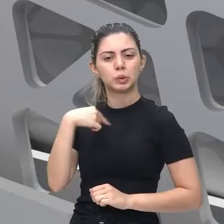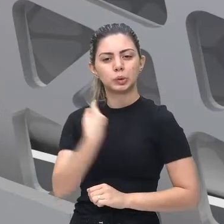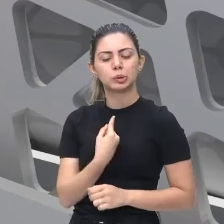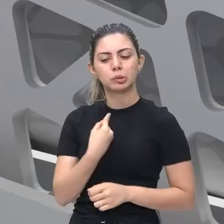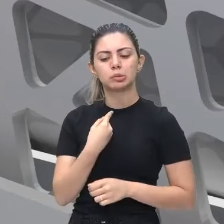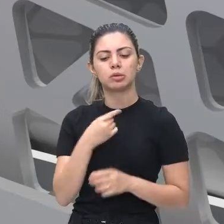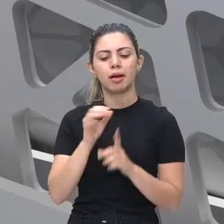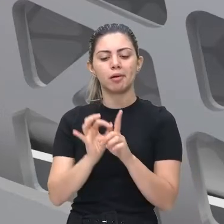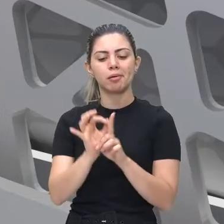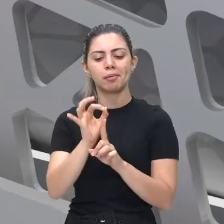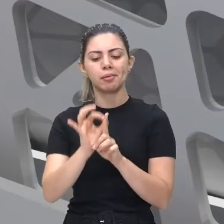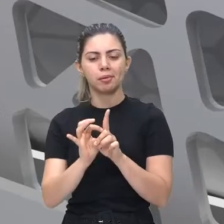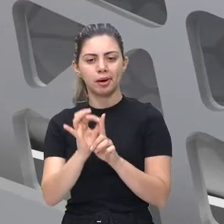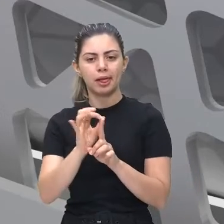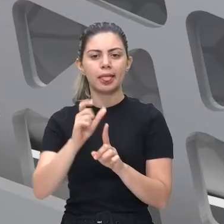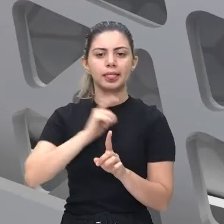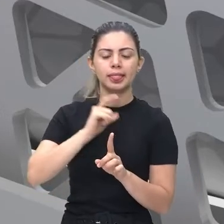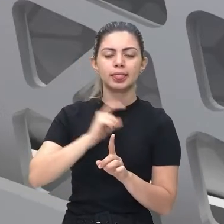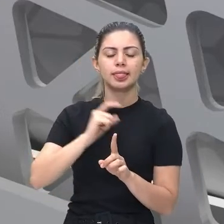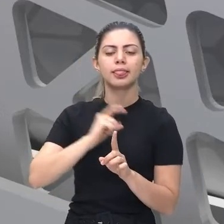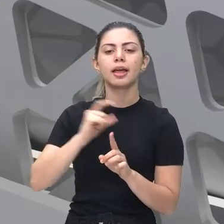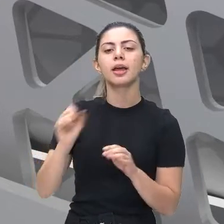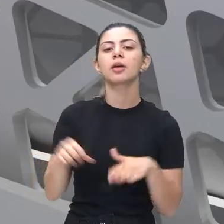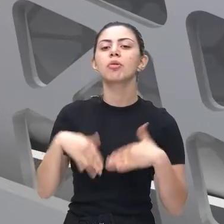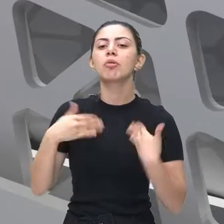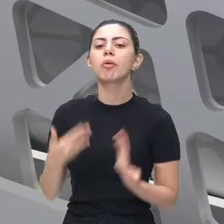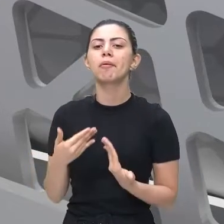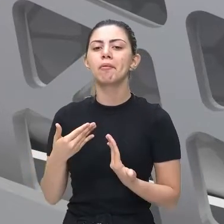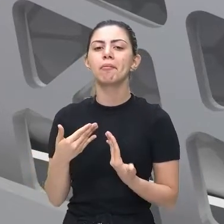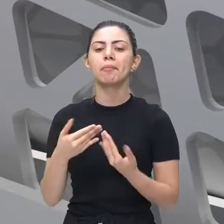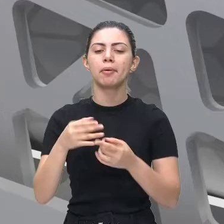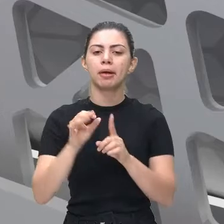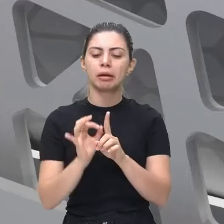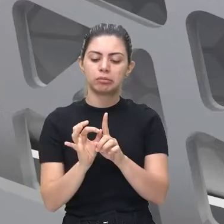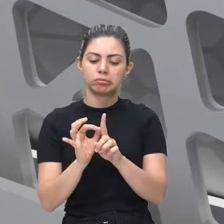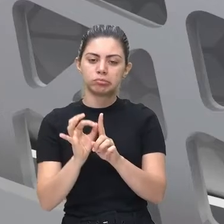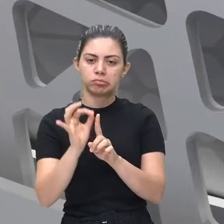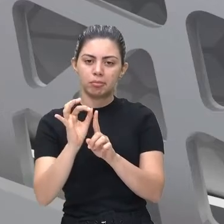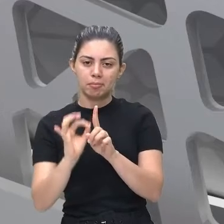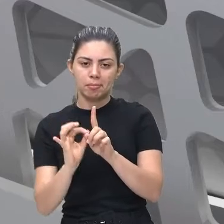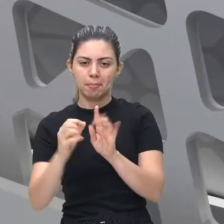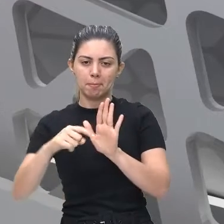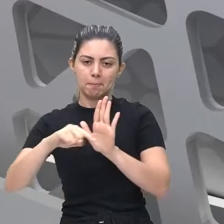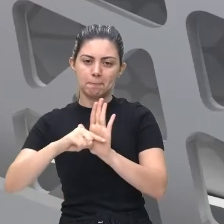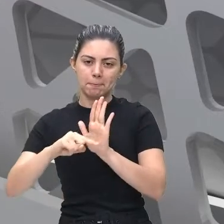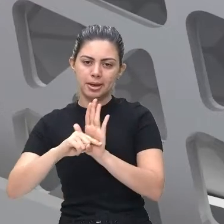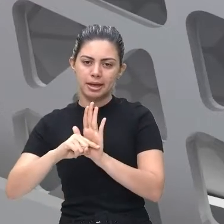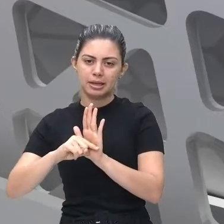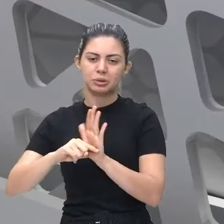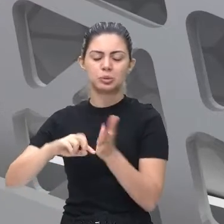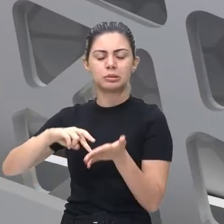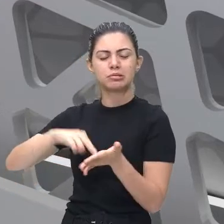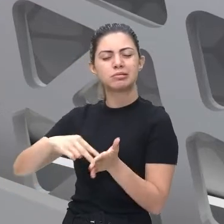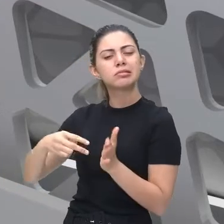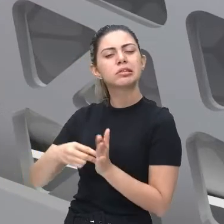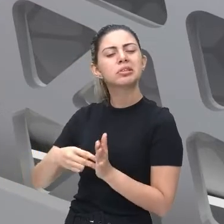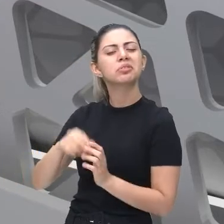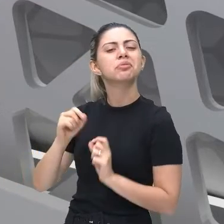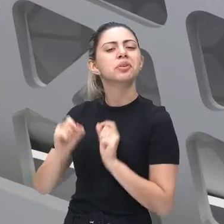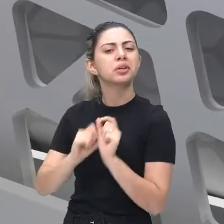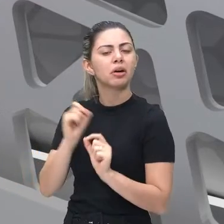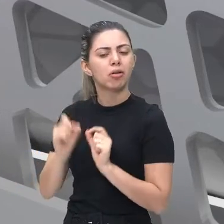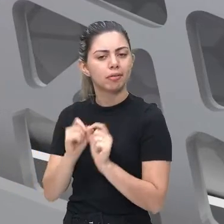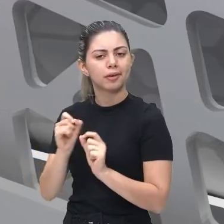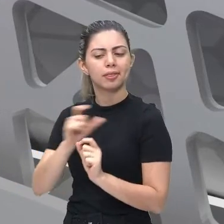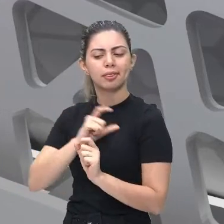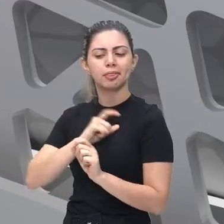o termômetro e a temperatura está com um sinalzinho de menos, ou seja, está marcando, está apresentando para nós